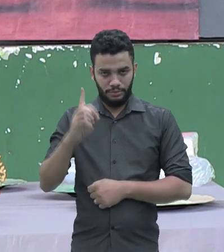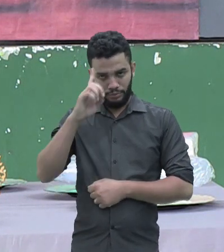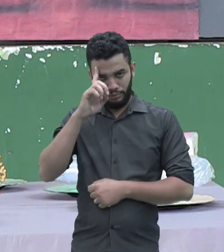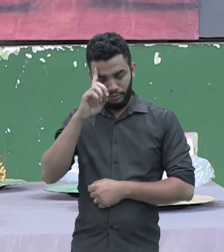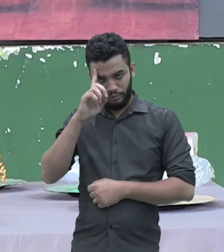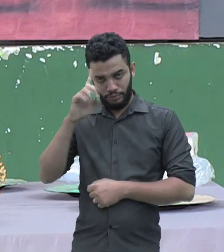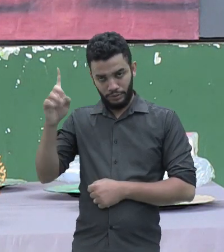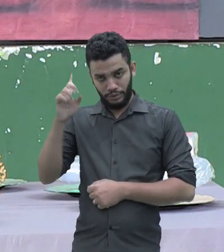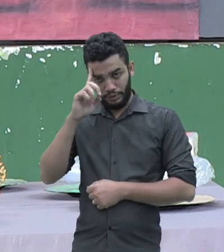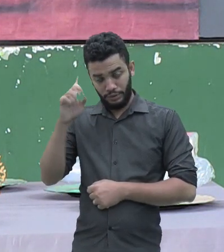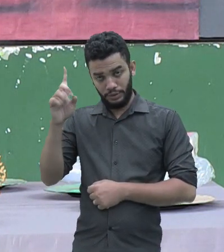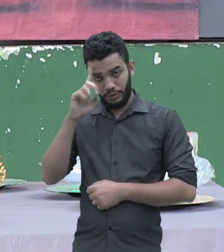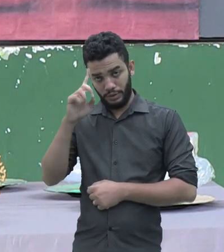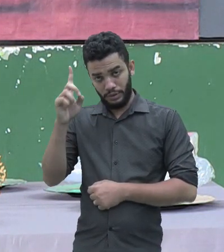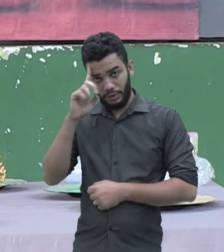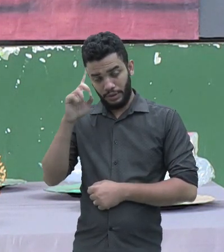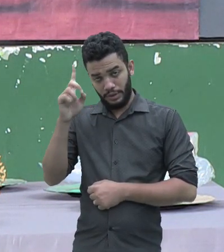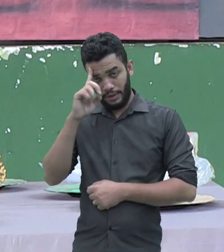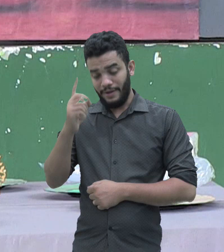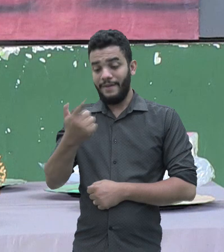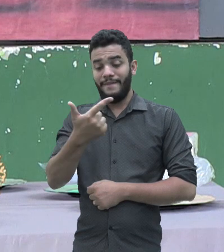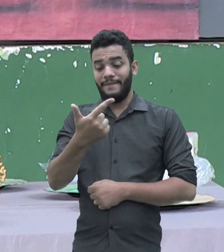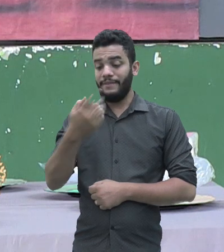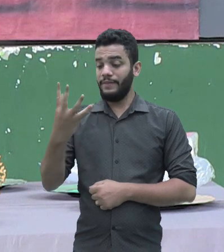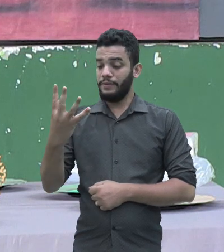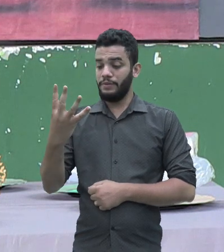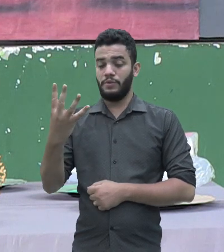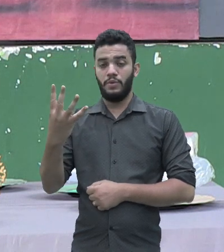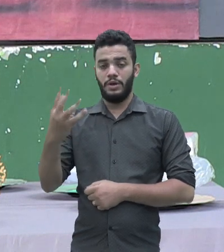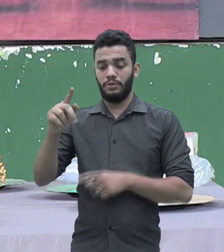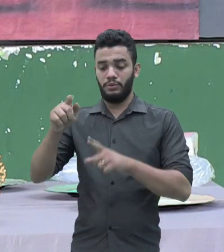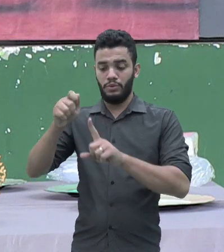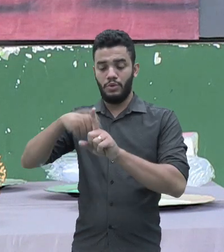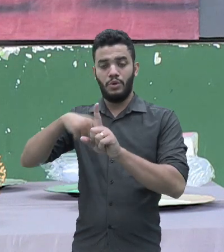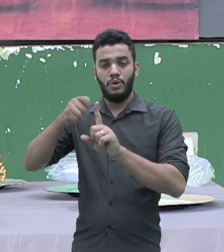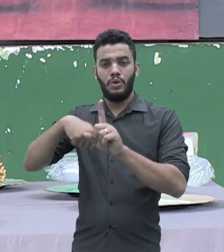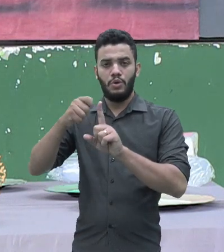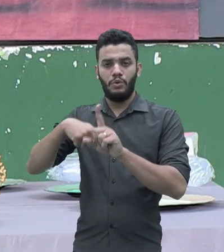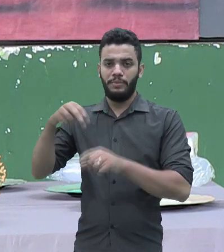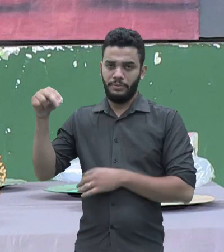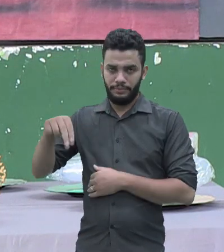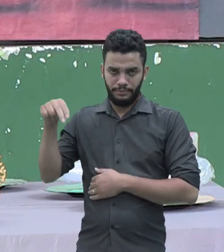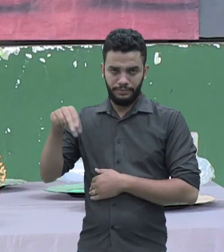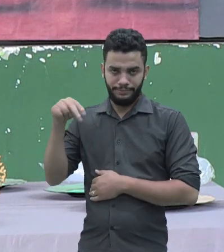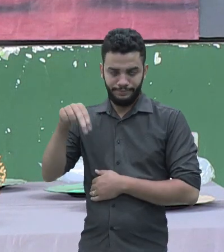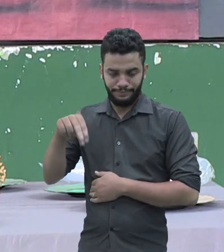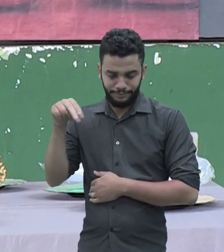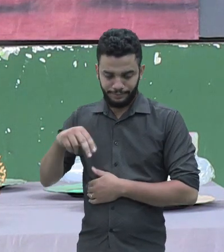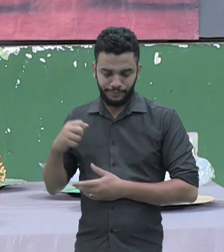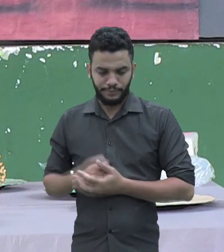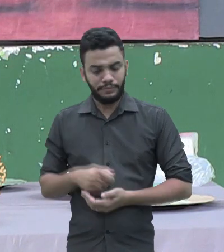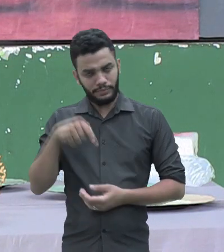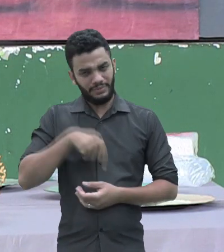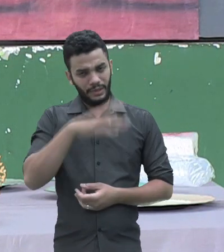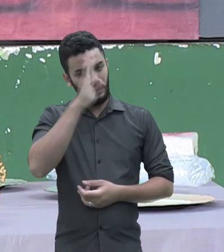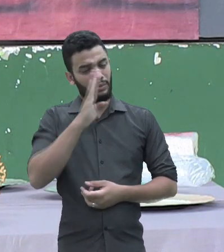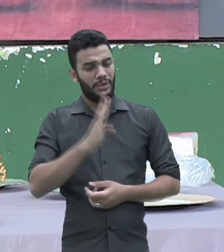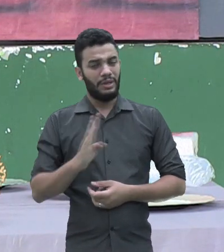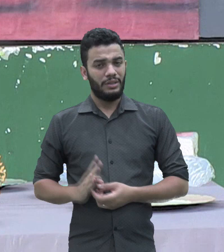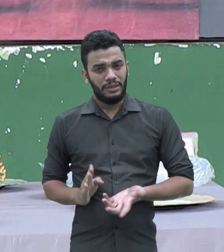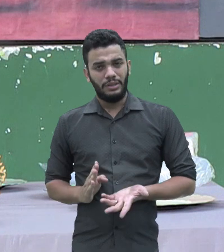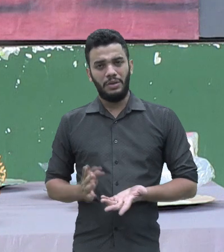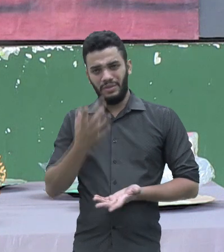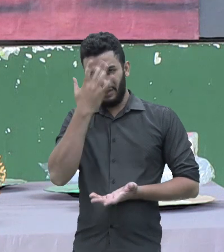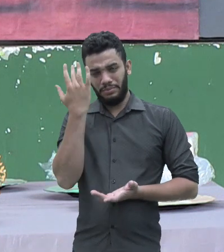novembro. No caso, foi ontem, né, 24 de novembro. Apesar de não ser muito popular no Brasil, nos Estados Unidos é